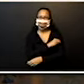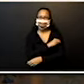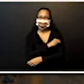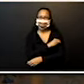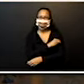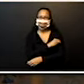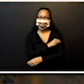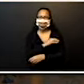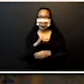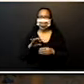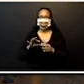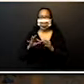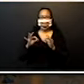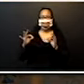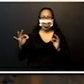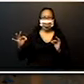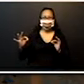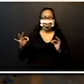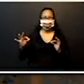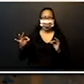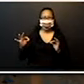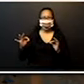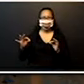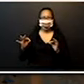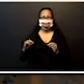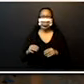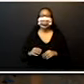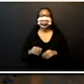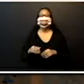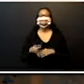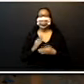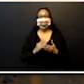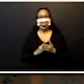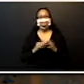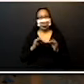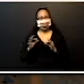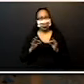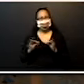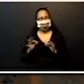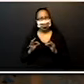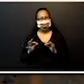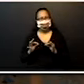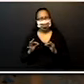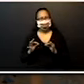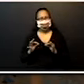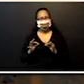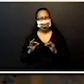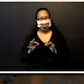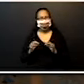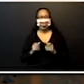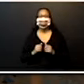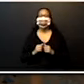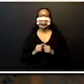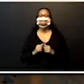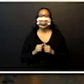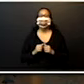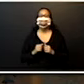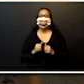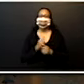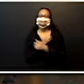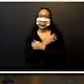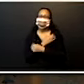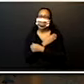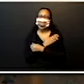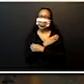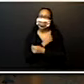distância legal, tudo em ordem para a gente sair dessa situação o mais rápido possível, né? E voltar para a sala de aula, matar a saudade de todo